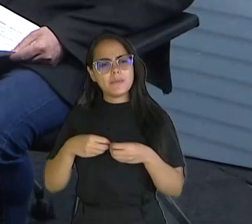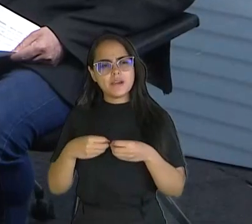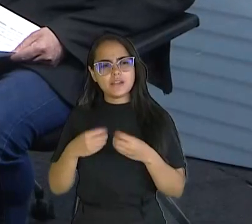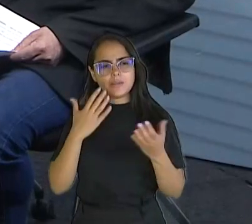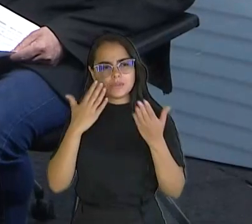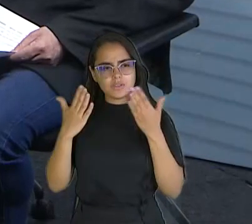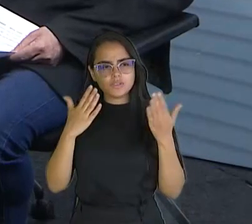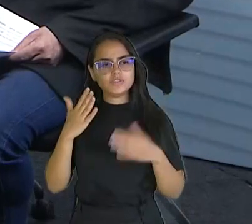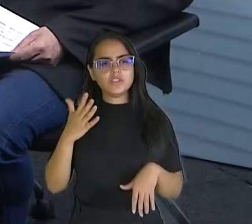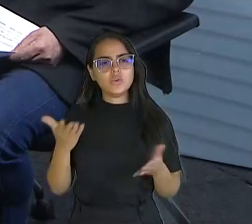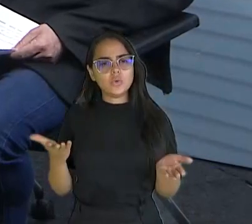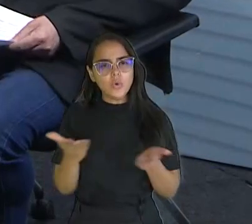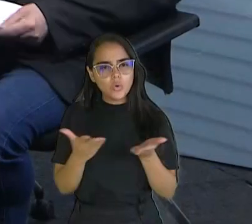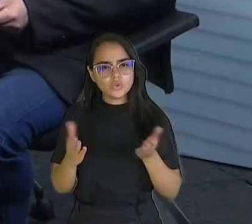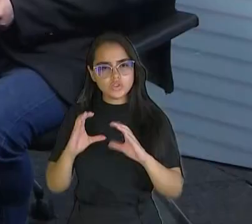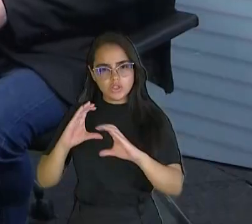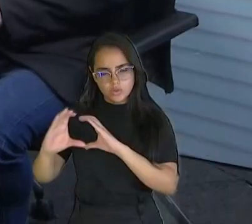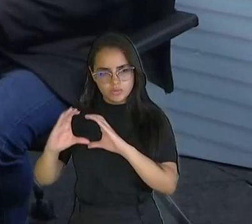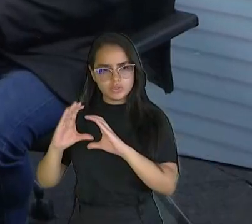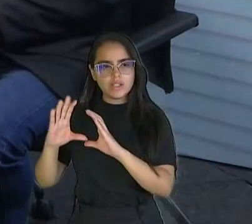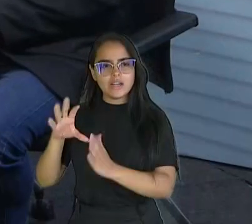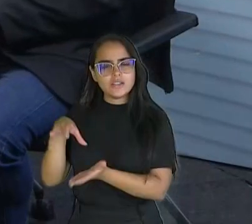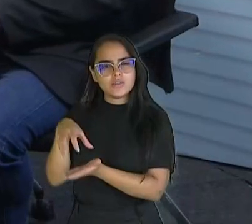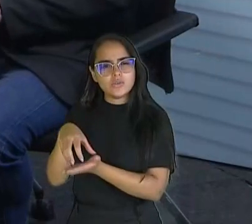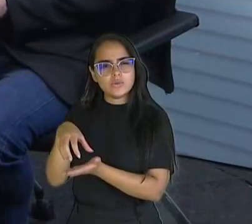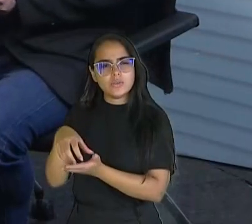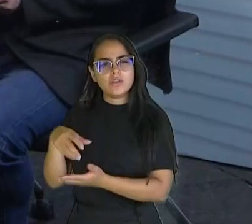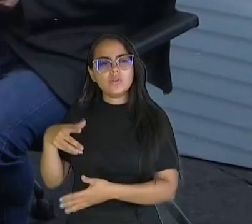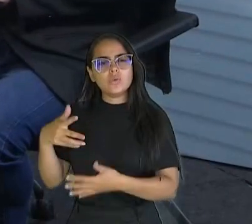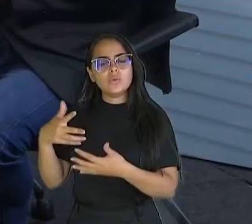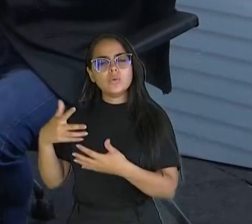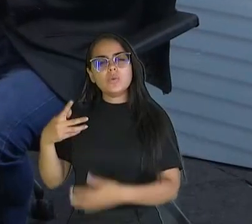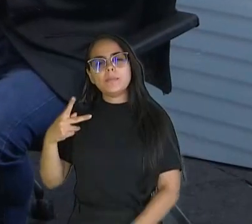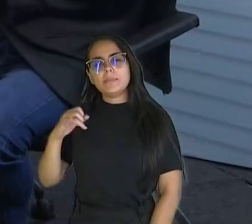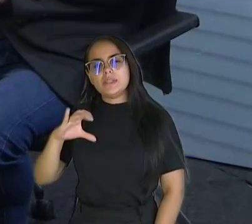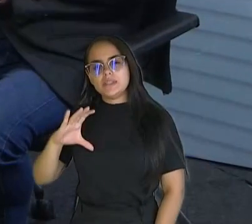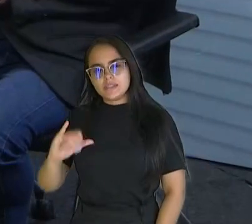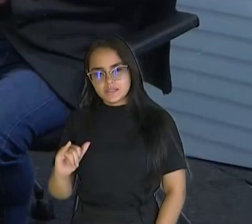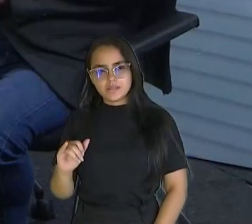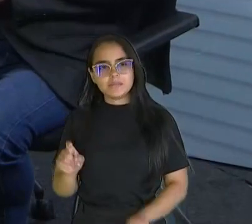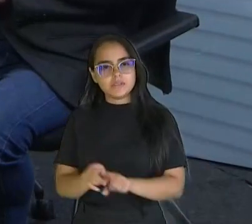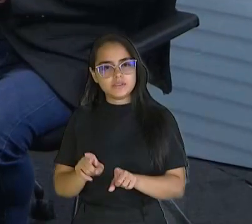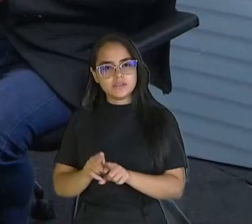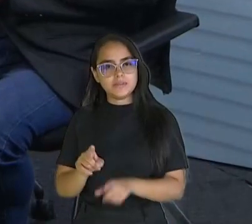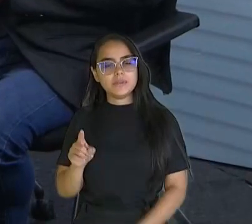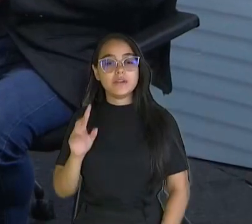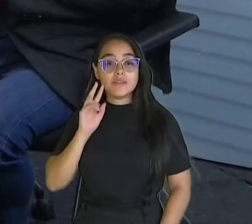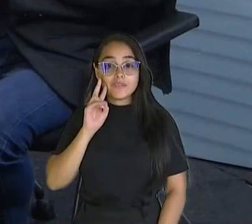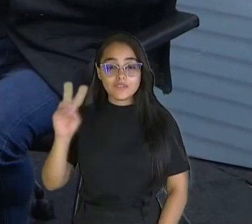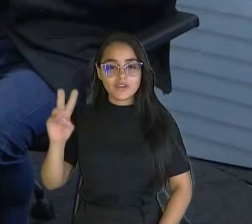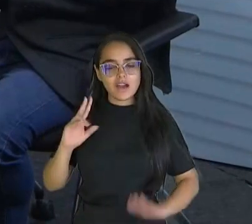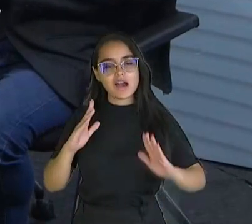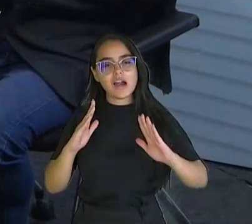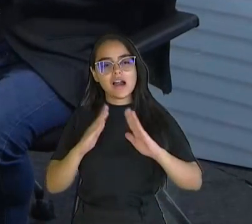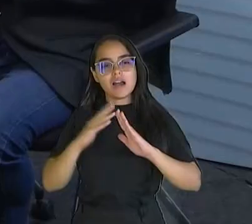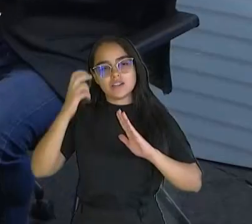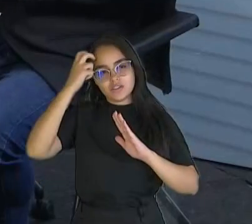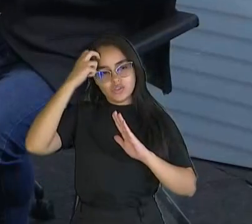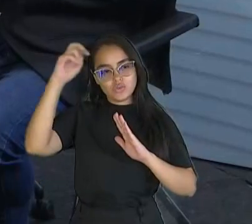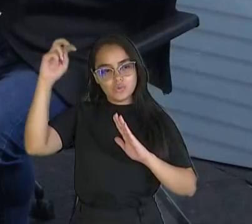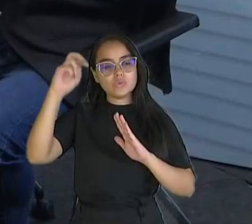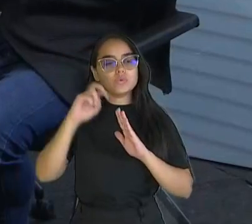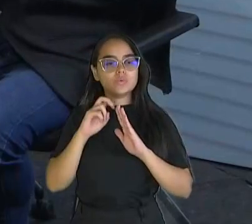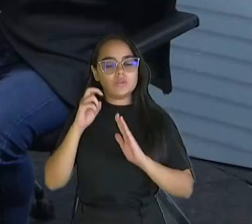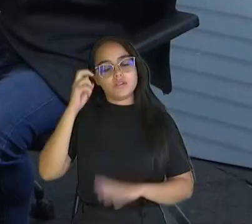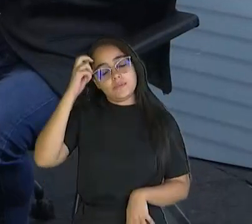Uhum. Era hoje não, a comunicação está no PC, né? Mas na minha época era lá também. Olhando para as casas de cultura, né? Uhum. Ah,